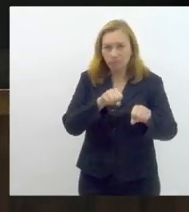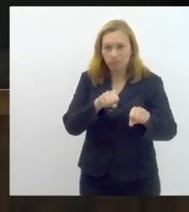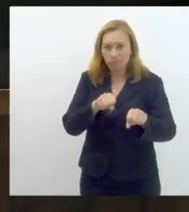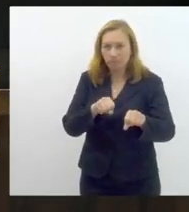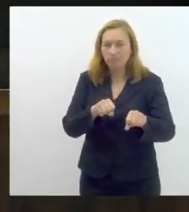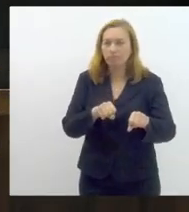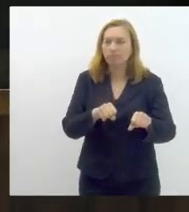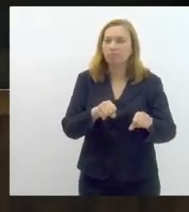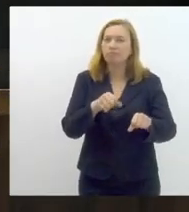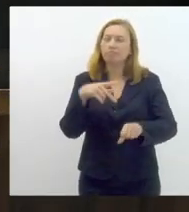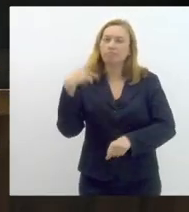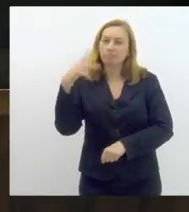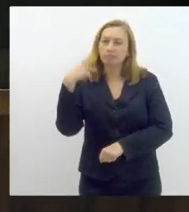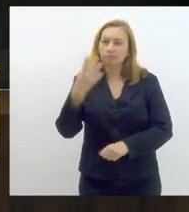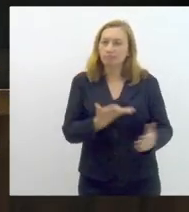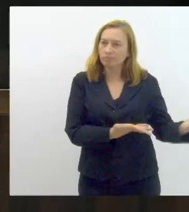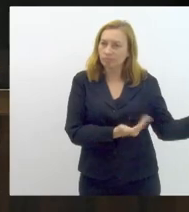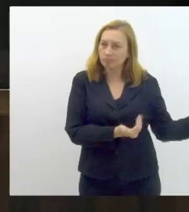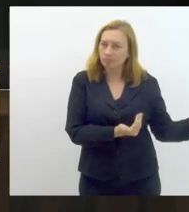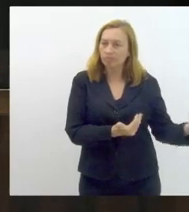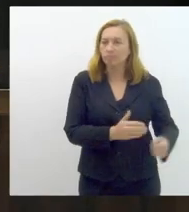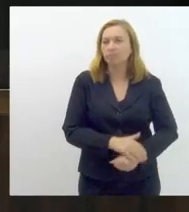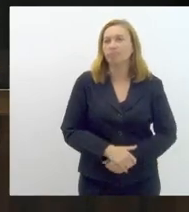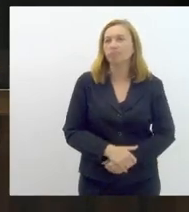de parlamentar juvenil.